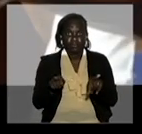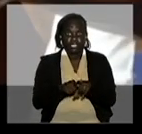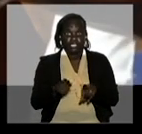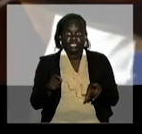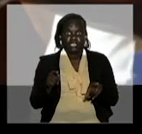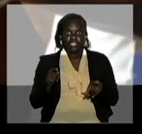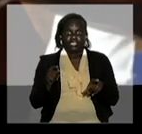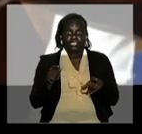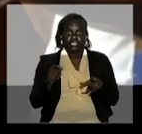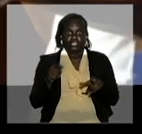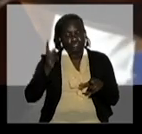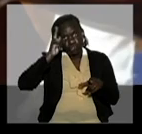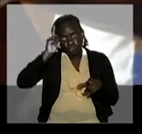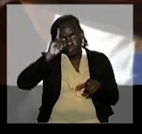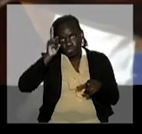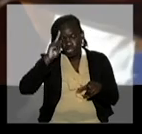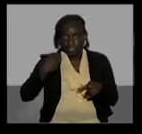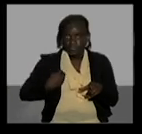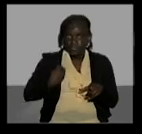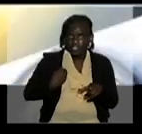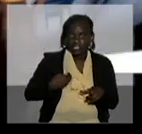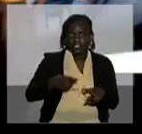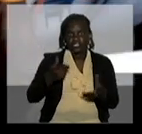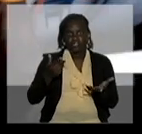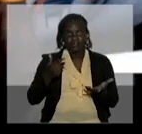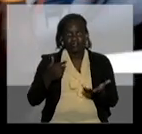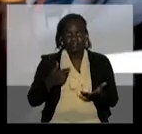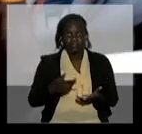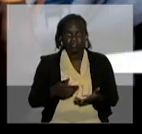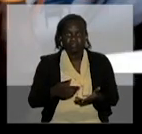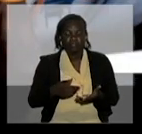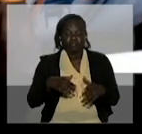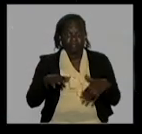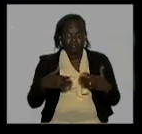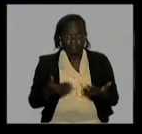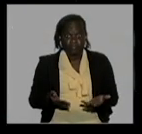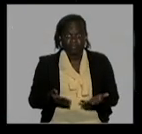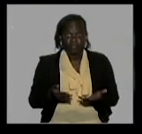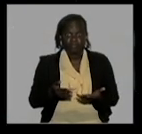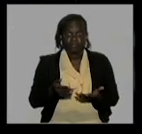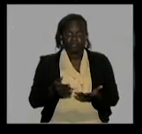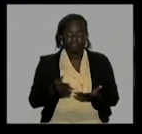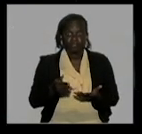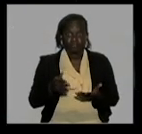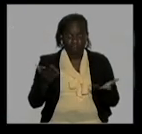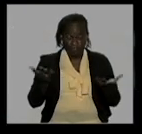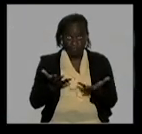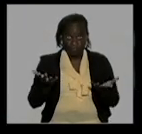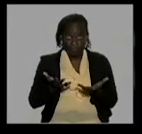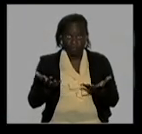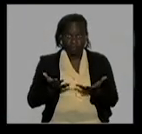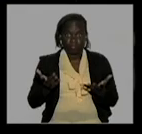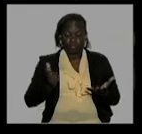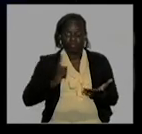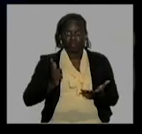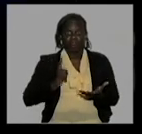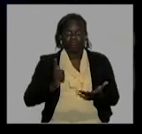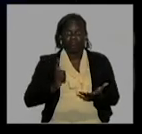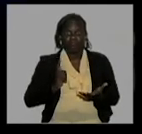mas também o cotidiano, o dia a dia. E